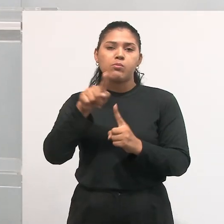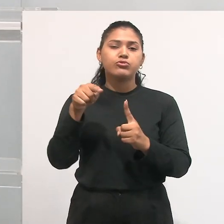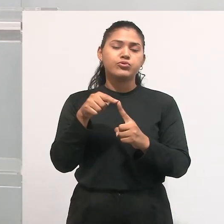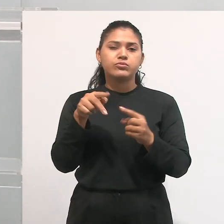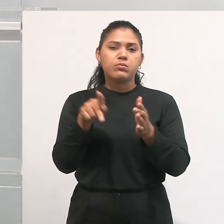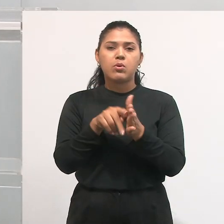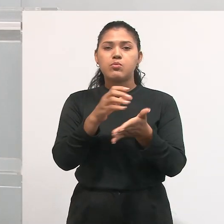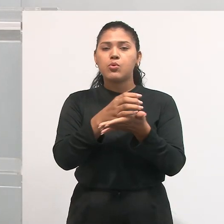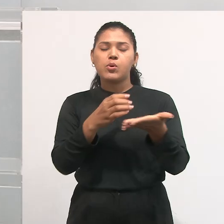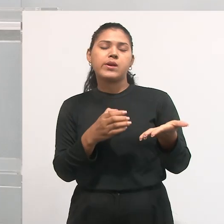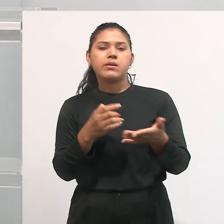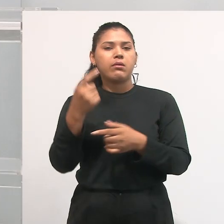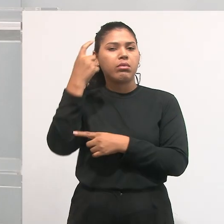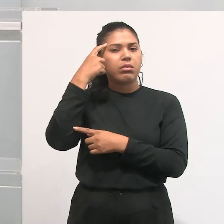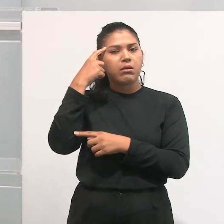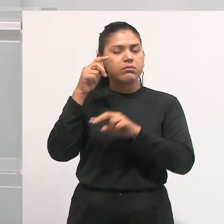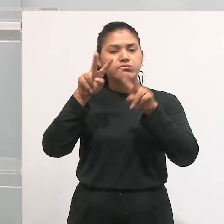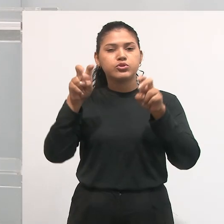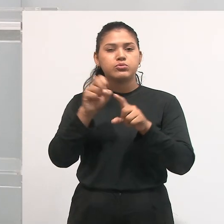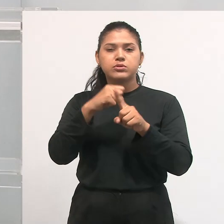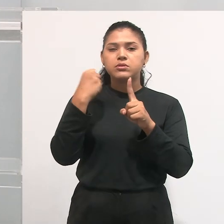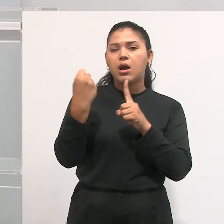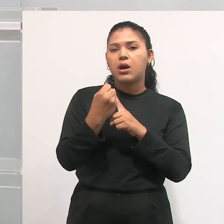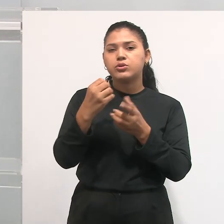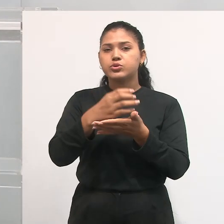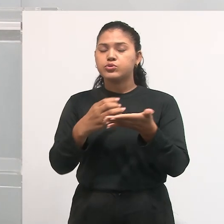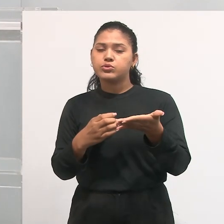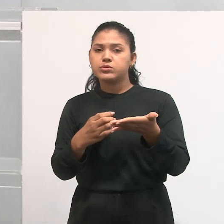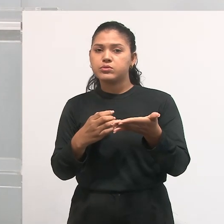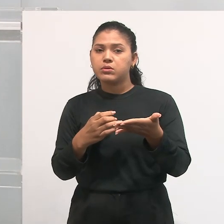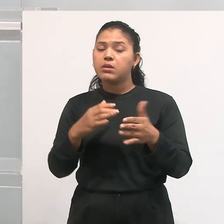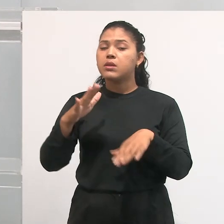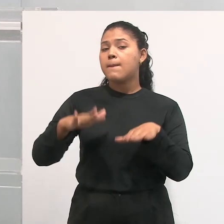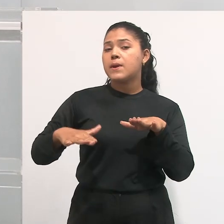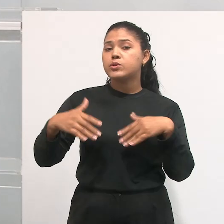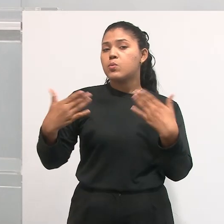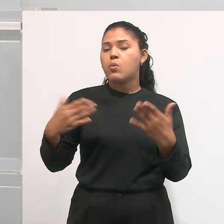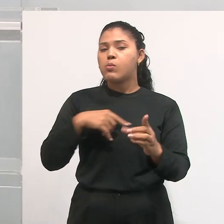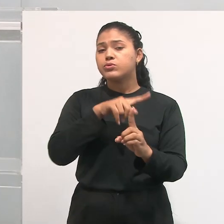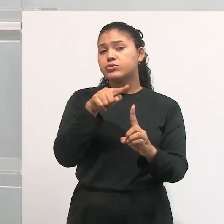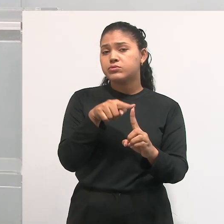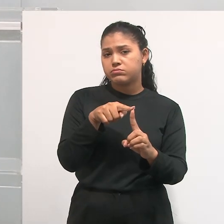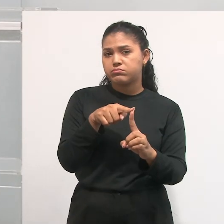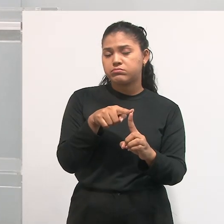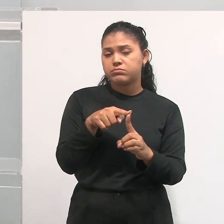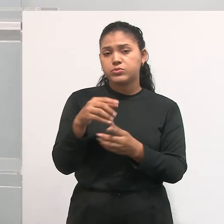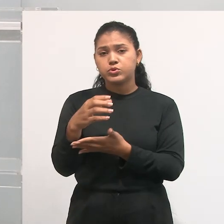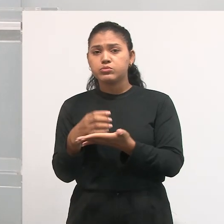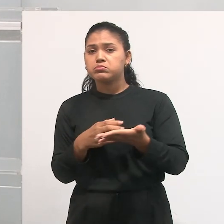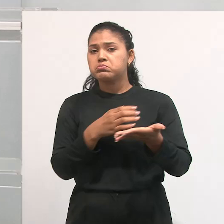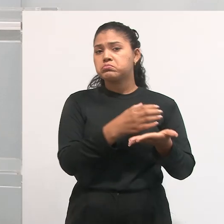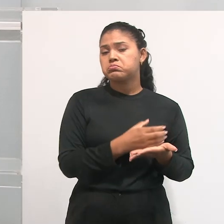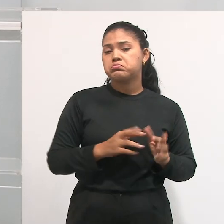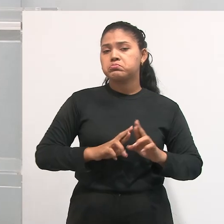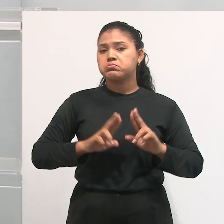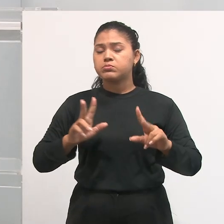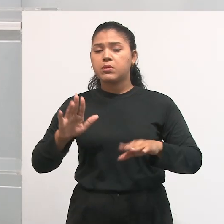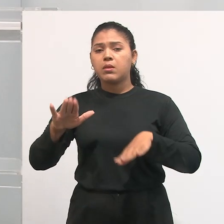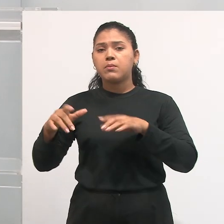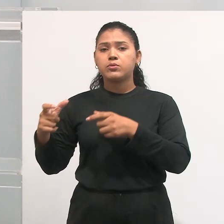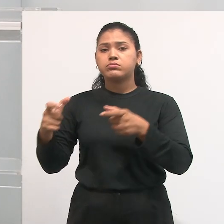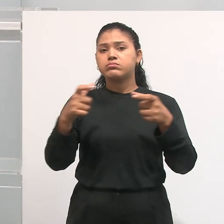de sociedade, de sujeito, eu terei um currículo organizado de uma ou de outra forma. Então,